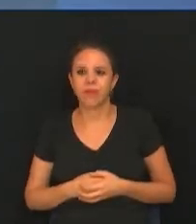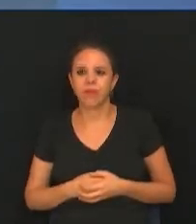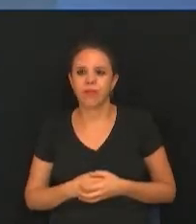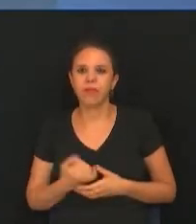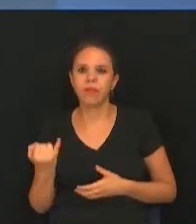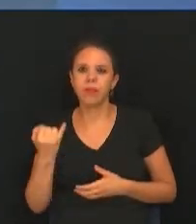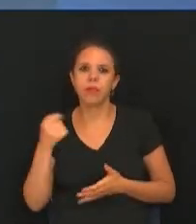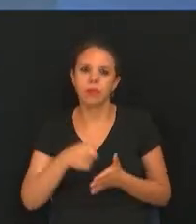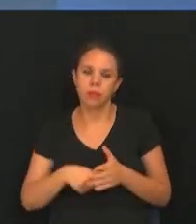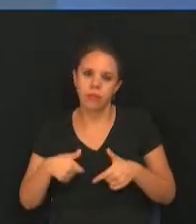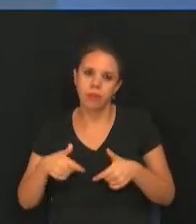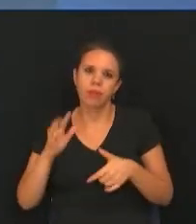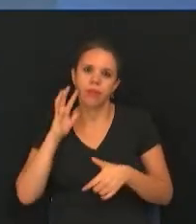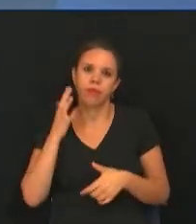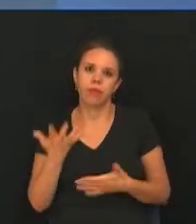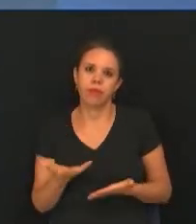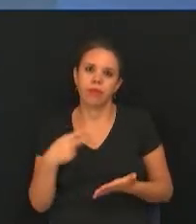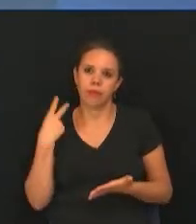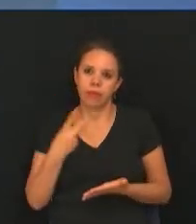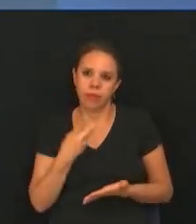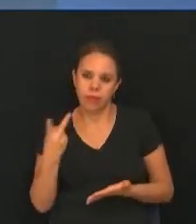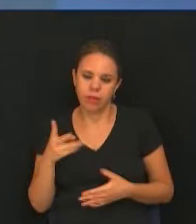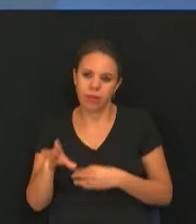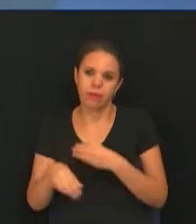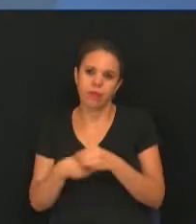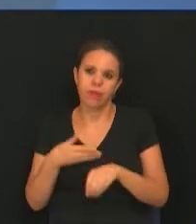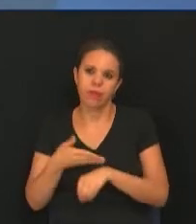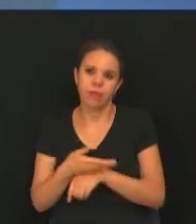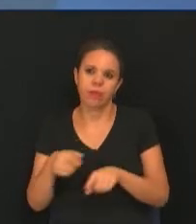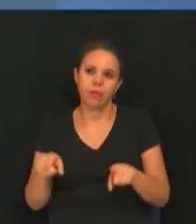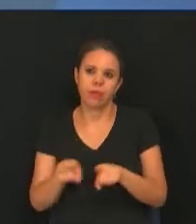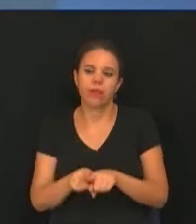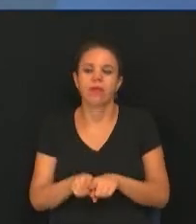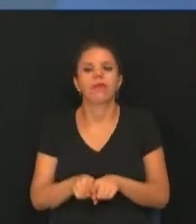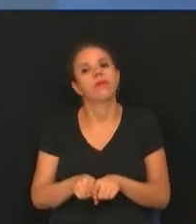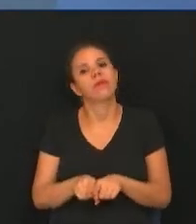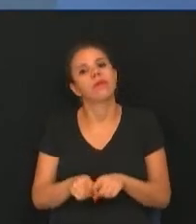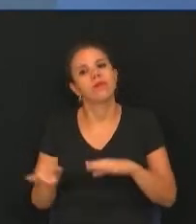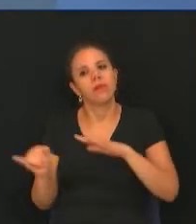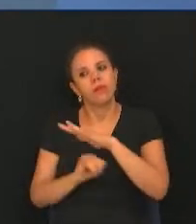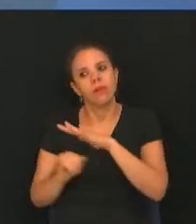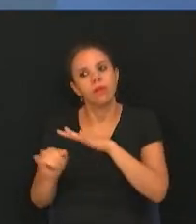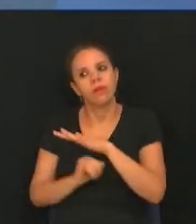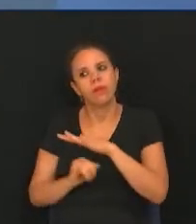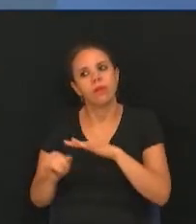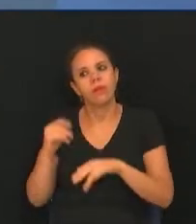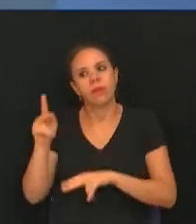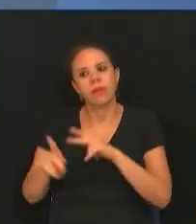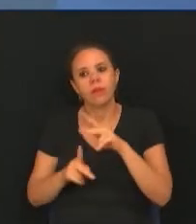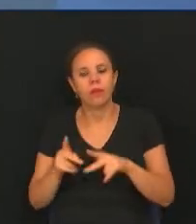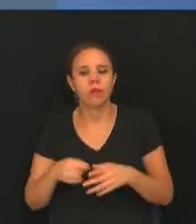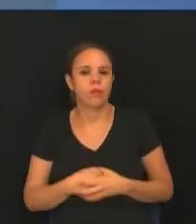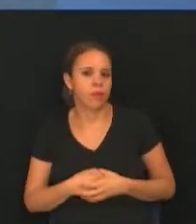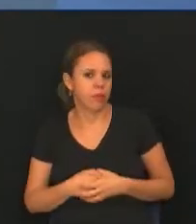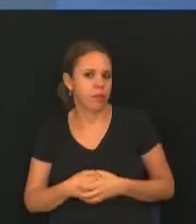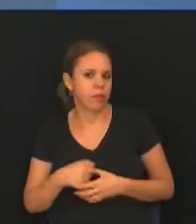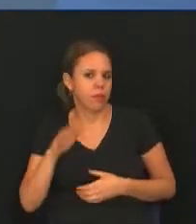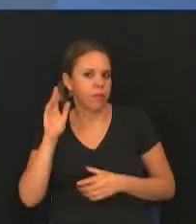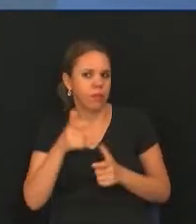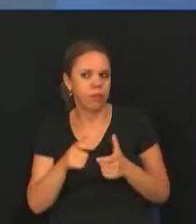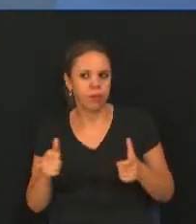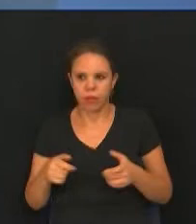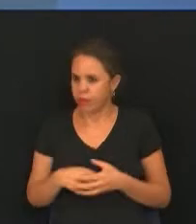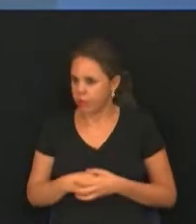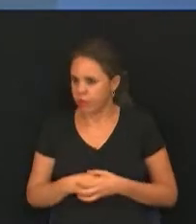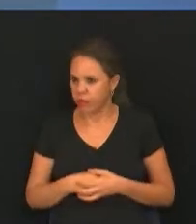porque não só os vereadores compõem a frente, como também as próprias entidades e pessoas físicas. Então ela é muito mais ampla